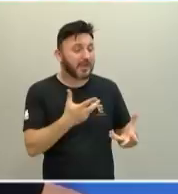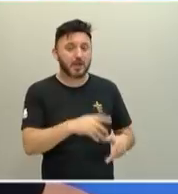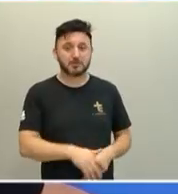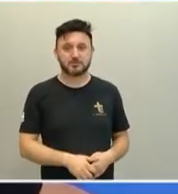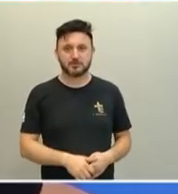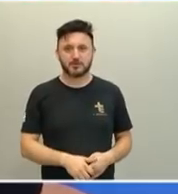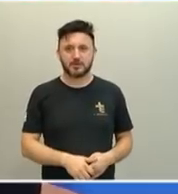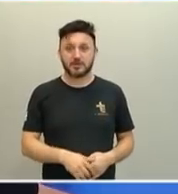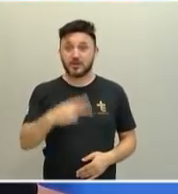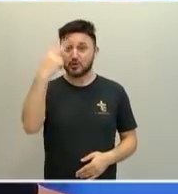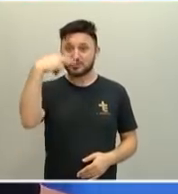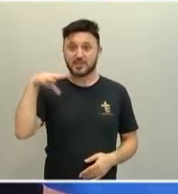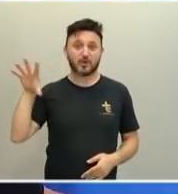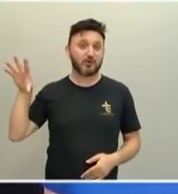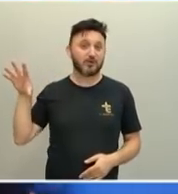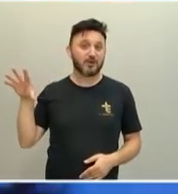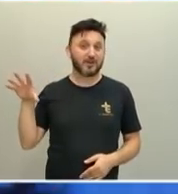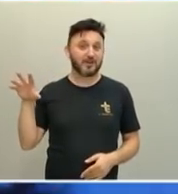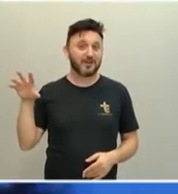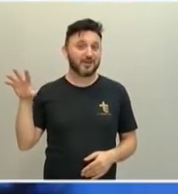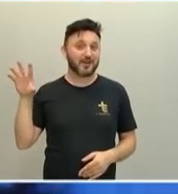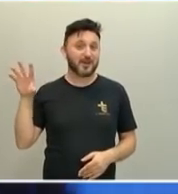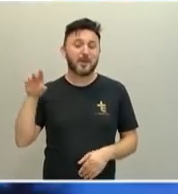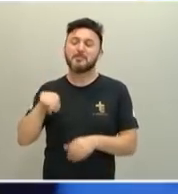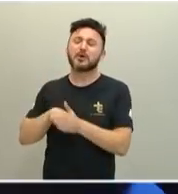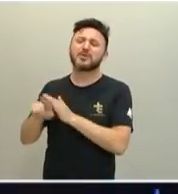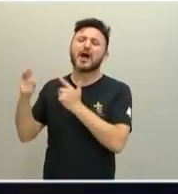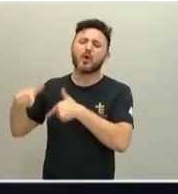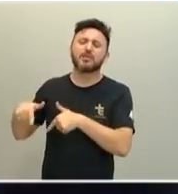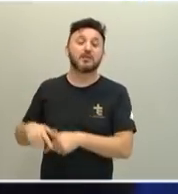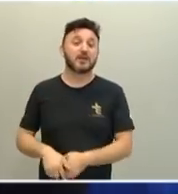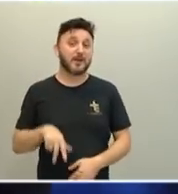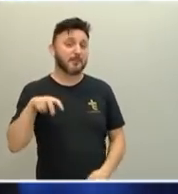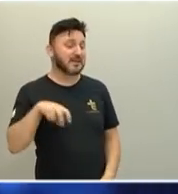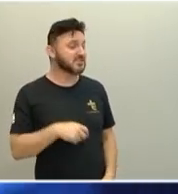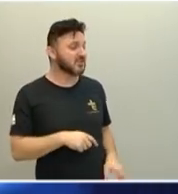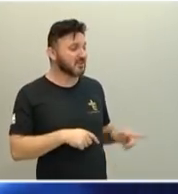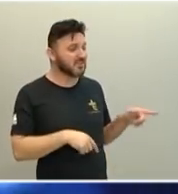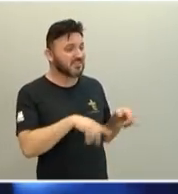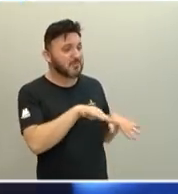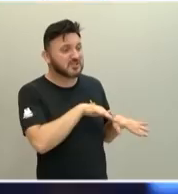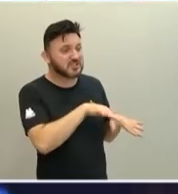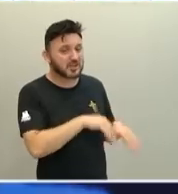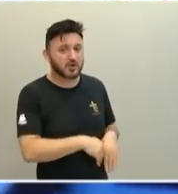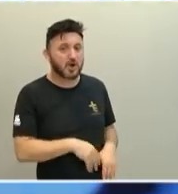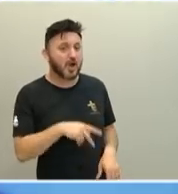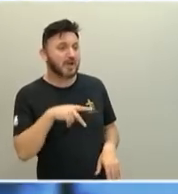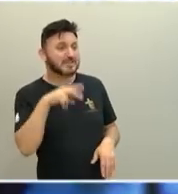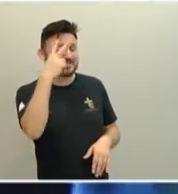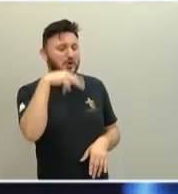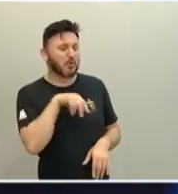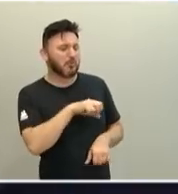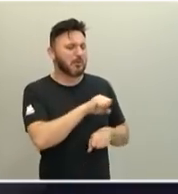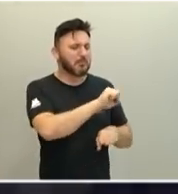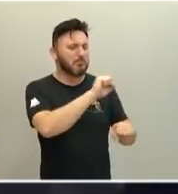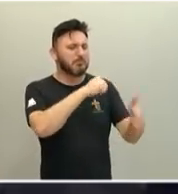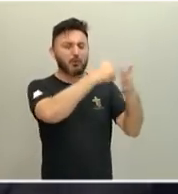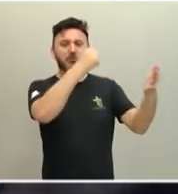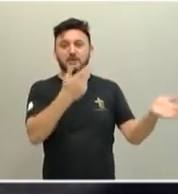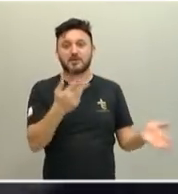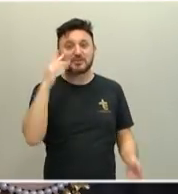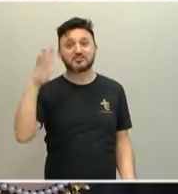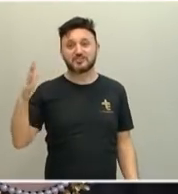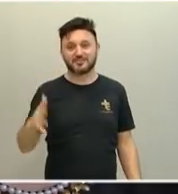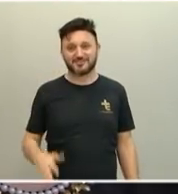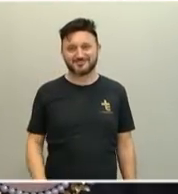cego vai perder a oportunidade? O cego vai deixar ele na mão e vai ele, né? De repente dá até uma trombada na parede, mas é assim que a